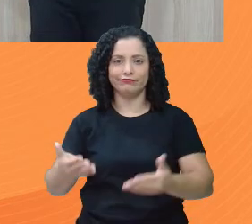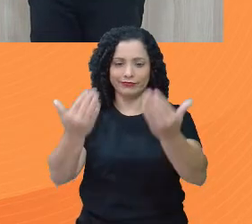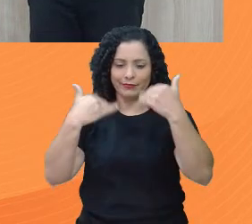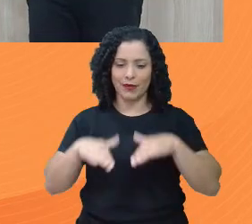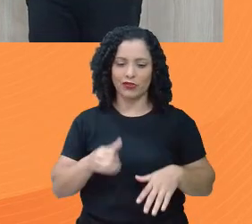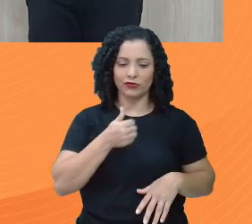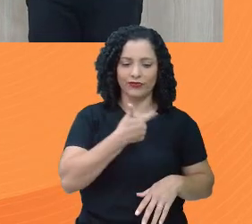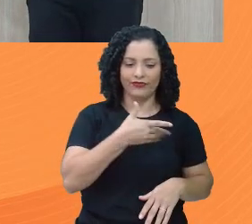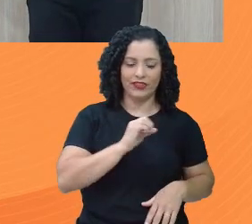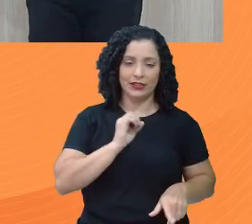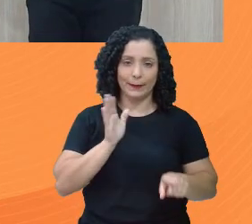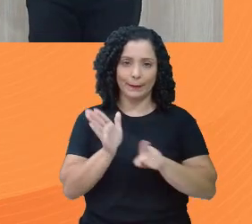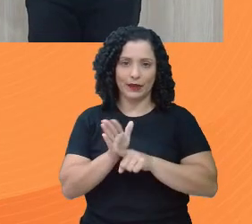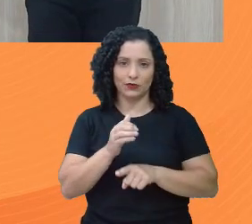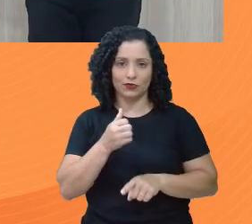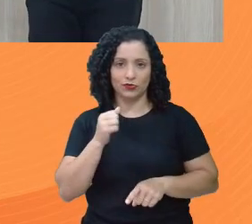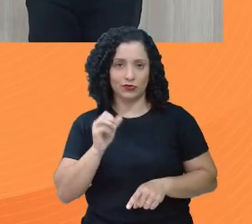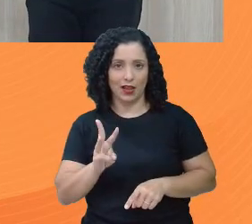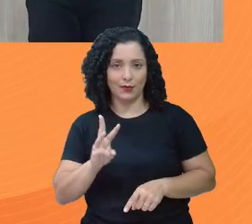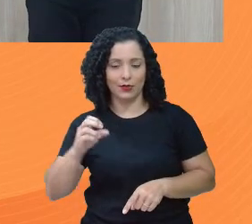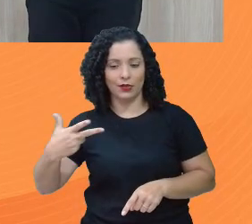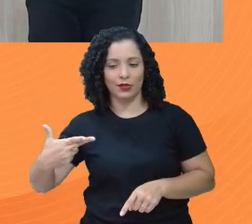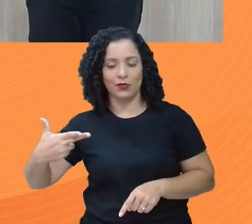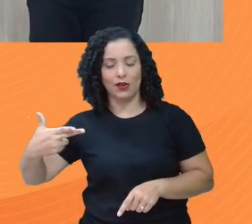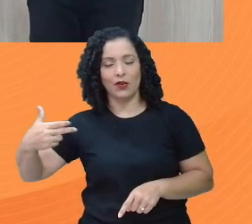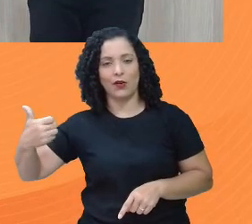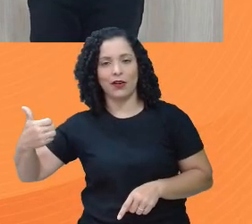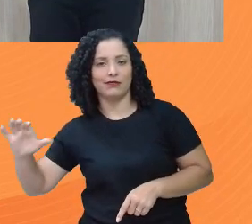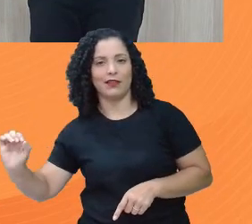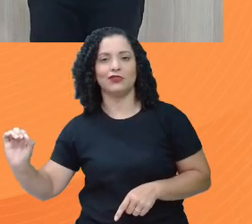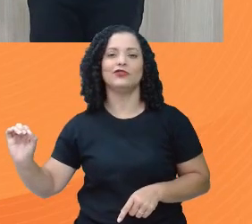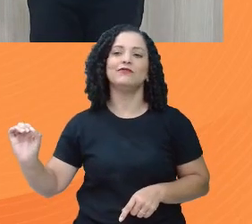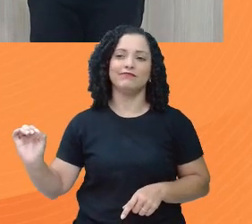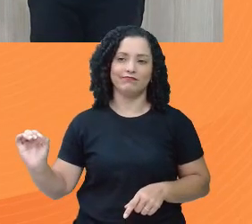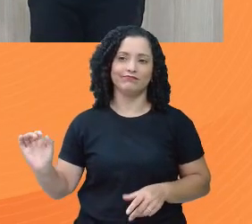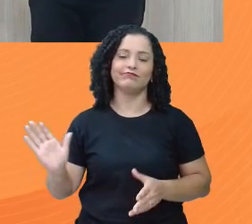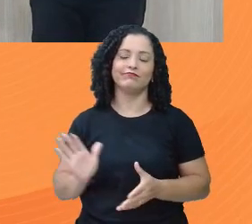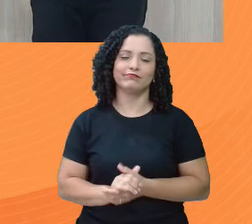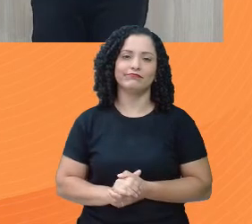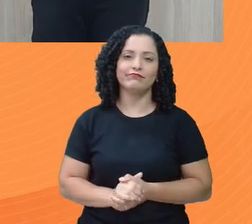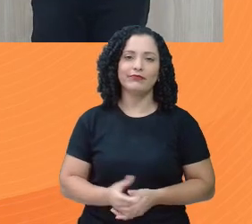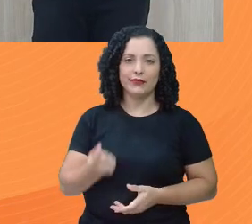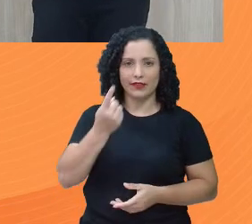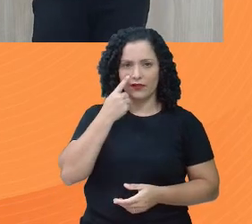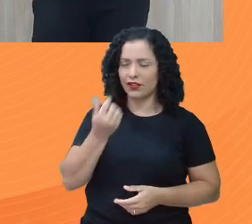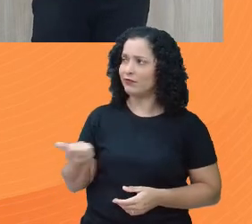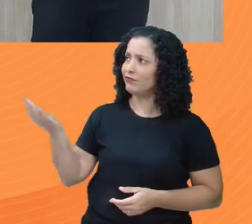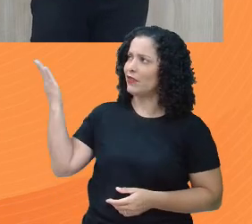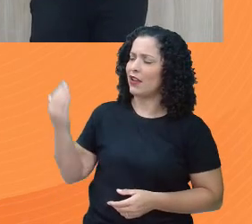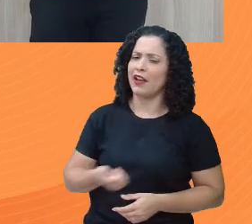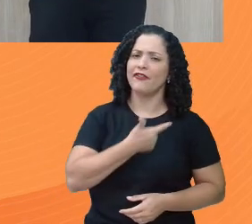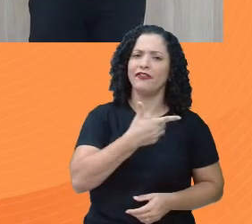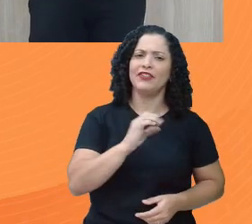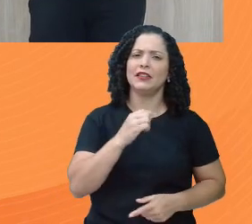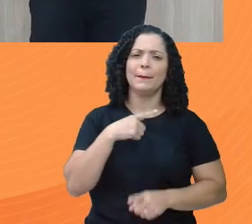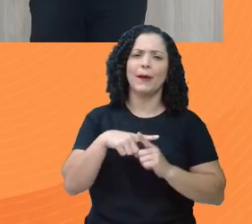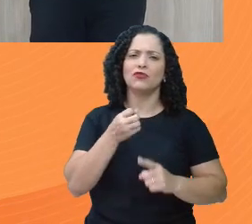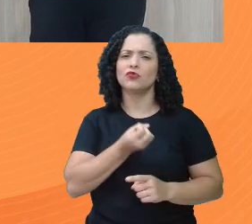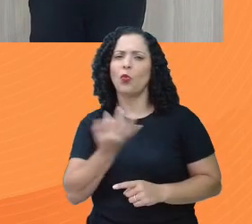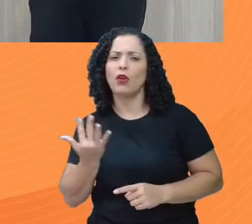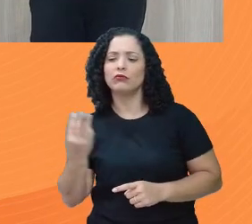w igual a 10. Observa que já dá para a gente encontrar o valor de w aí, certo? 20 mais quanto dá igual a